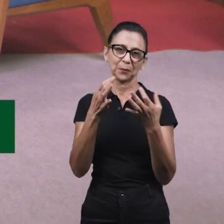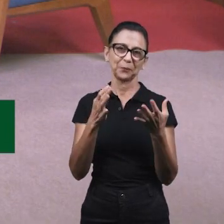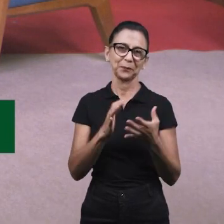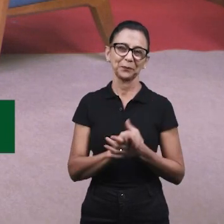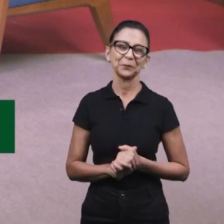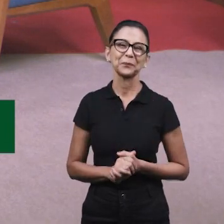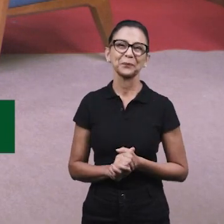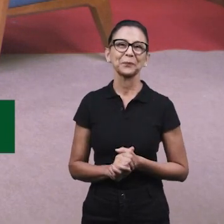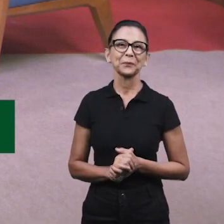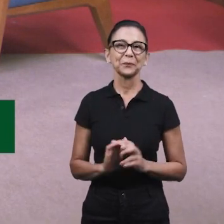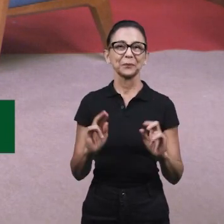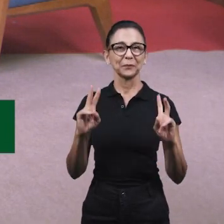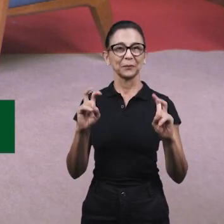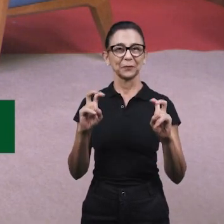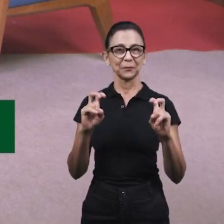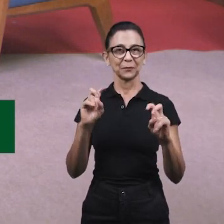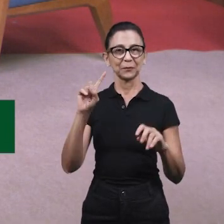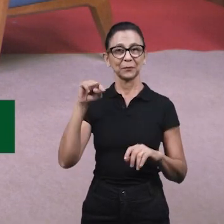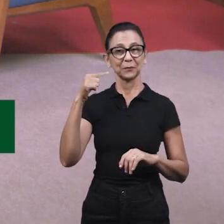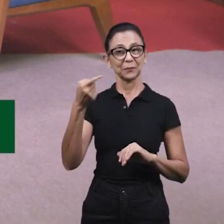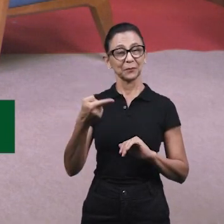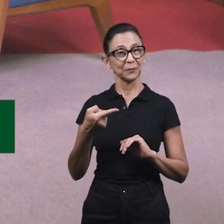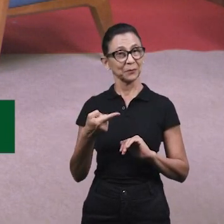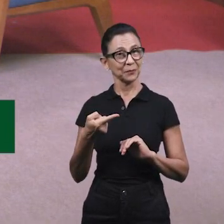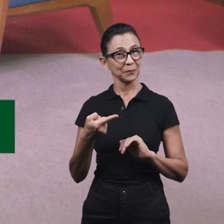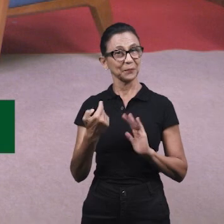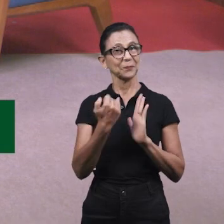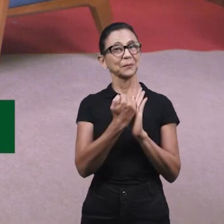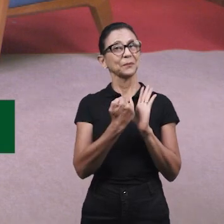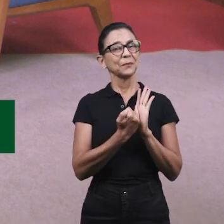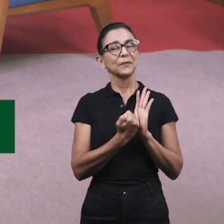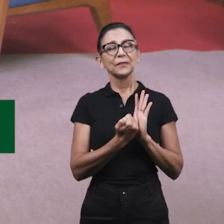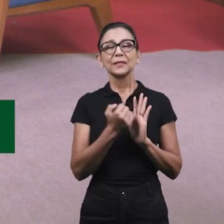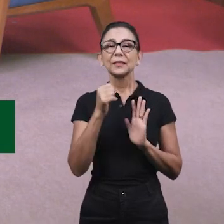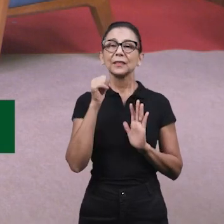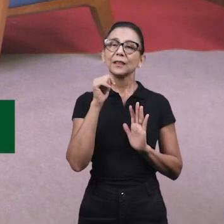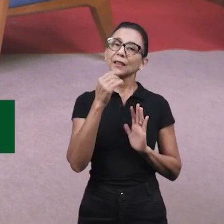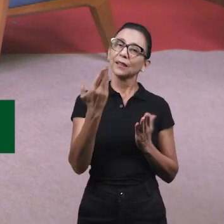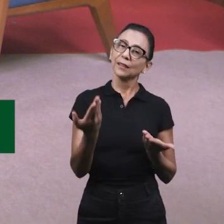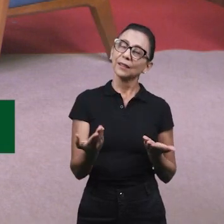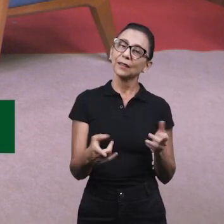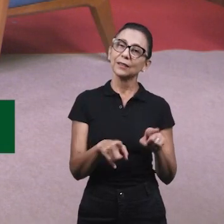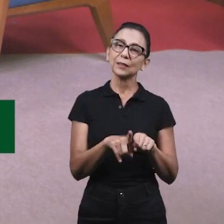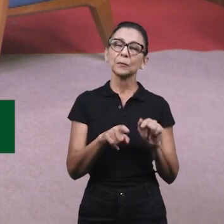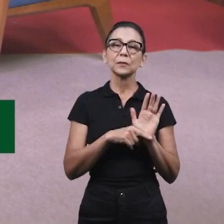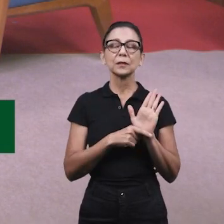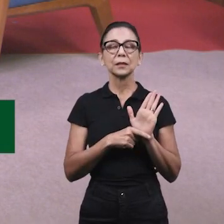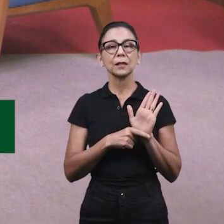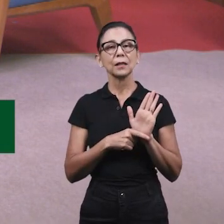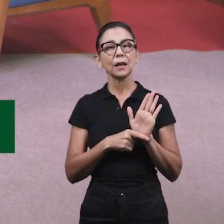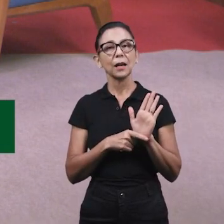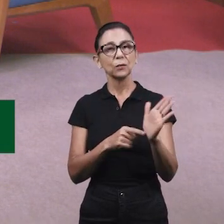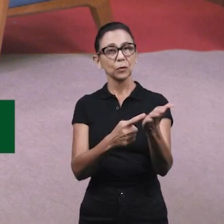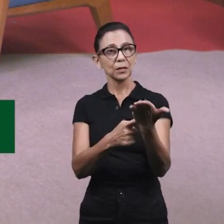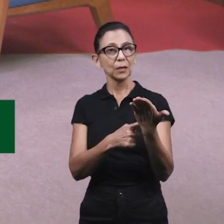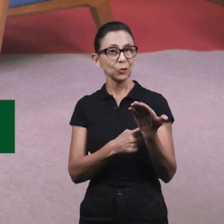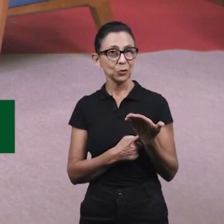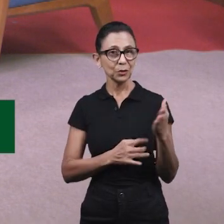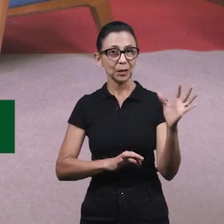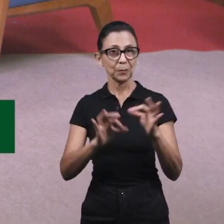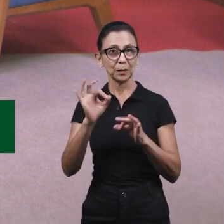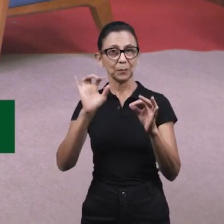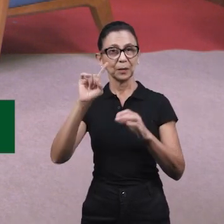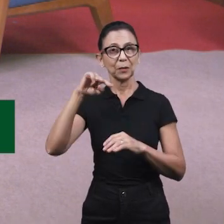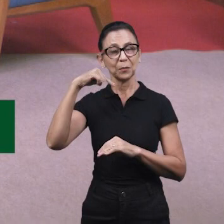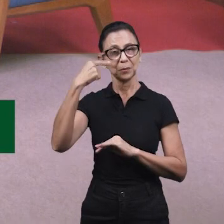comentário acerca do tema que nós vamos abordar no próximo programa, e assim você ajuda a fazer o próximo